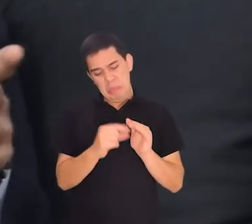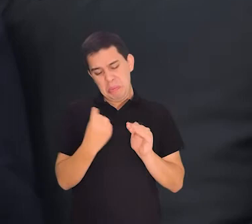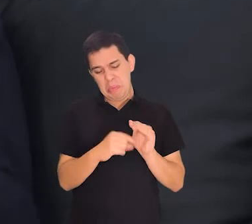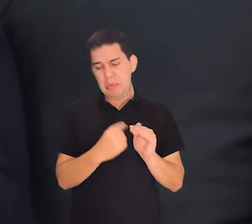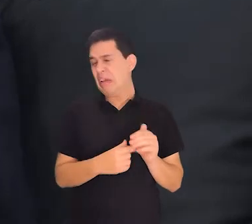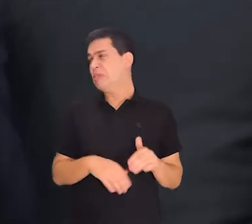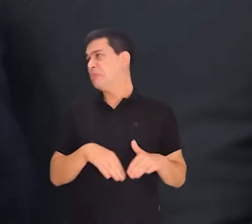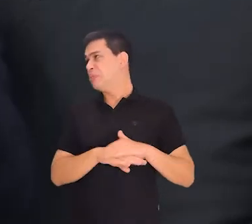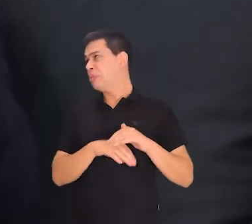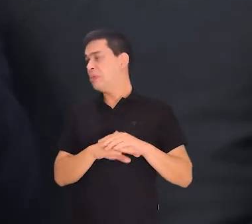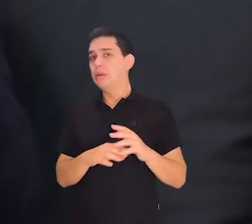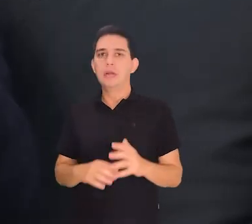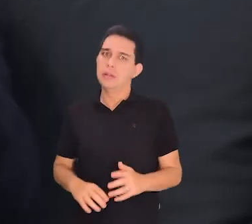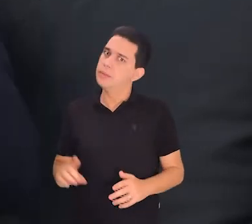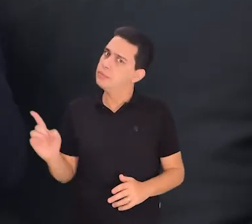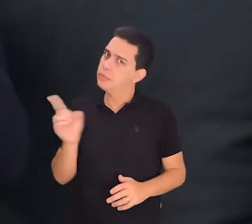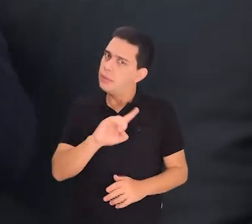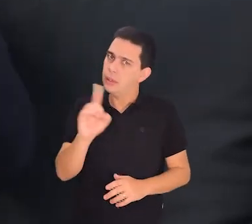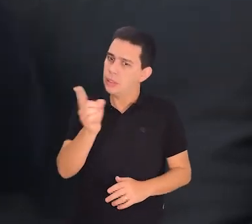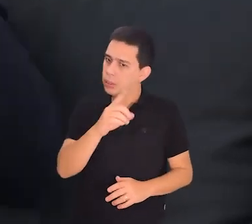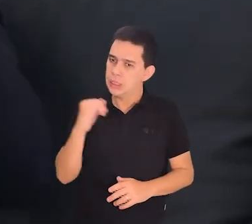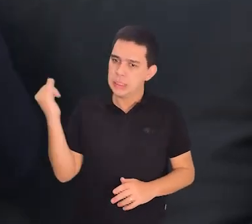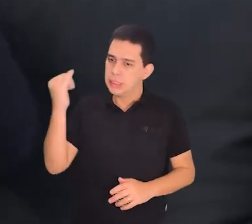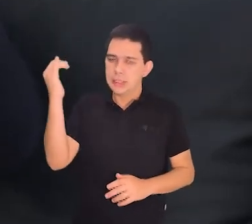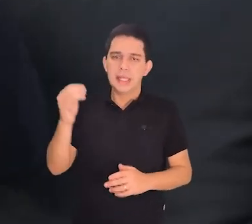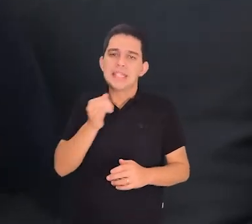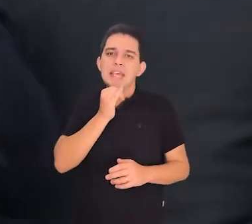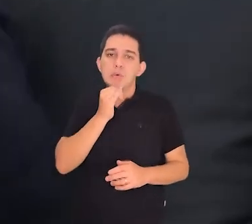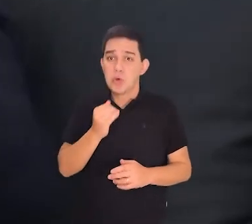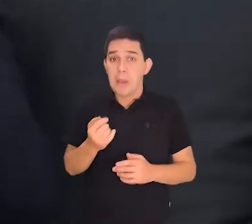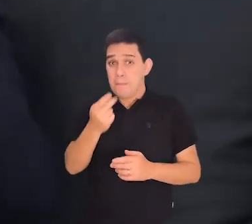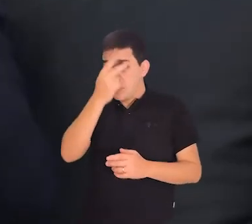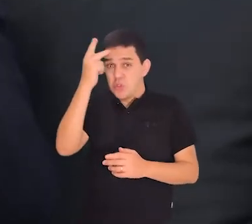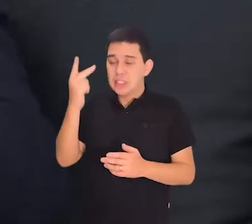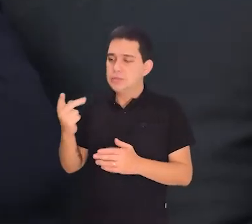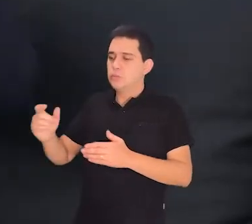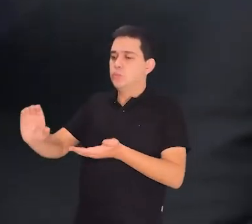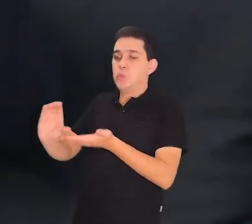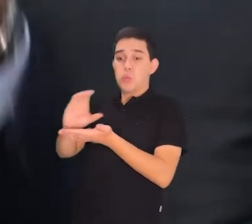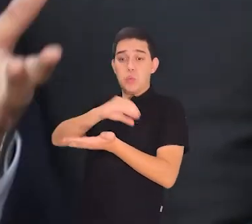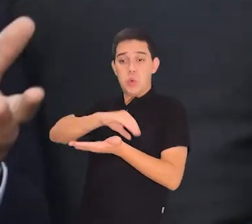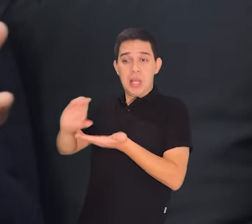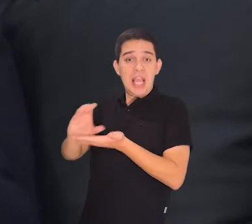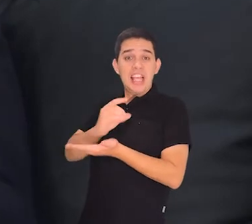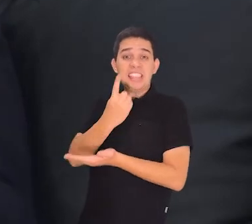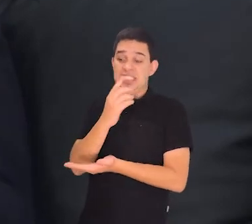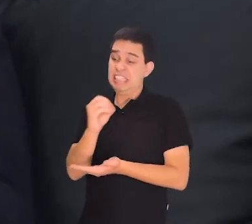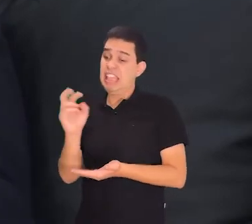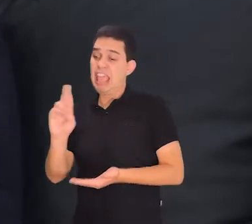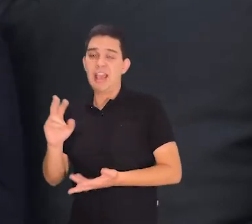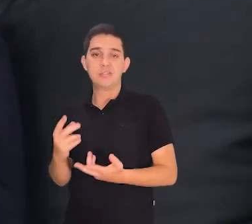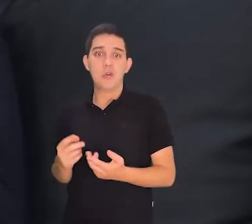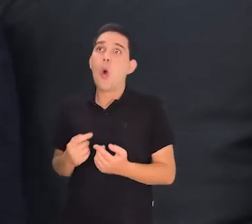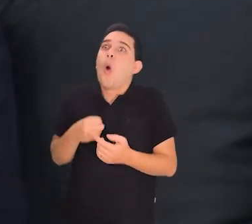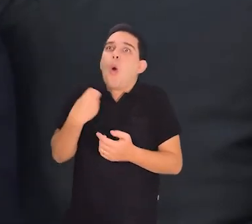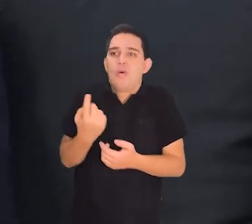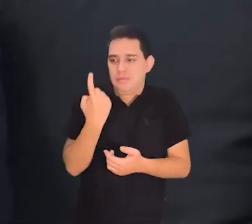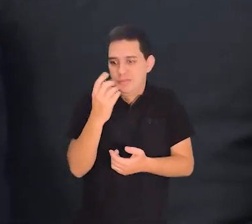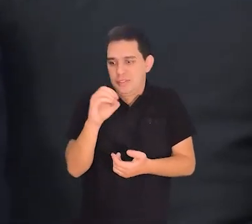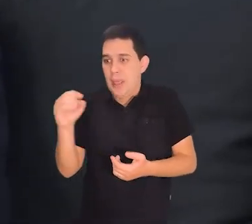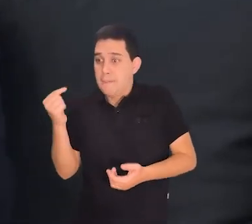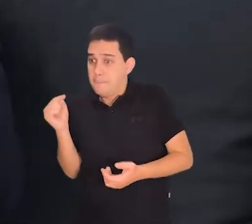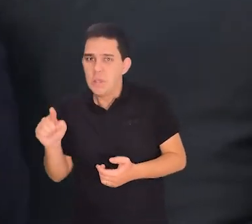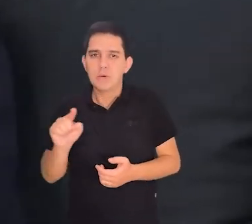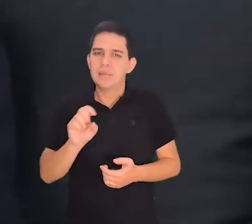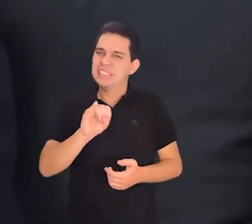verdade, a pessoa que ganha 100, 200 reais por mês ou 100 mil reais por mês, não importa. Se você